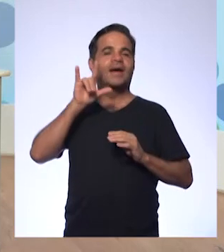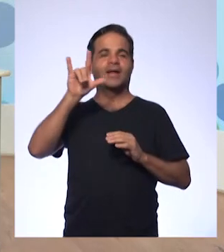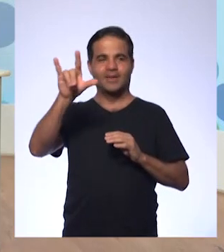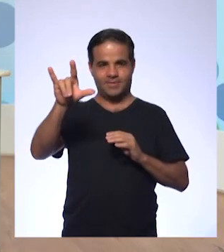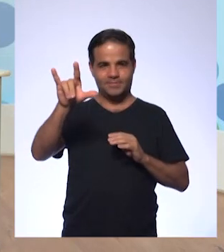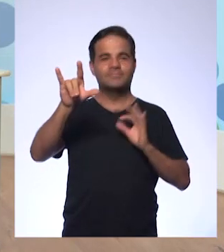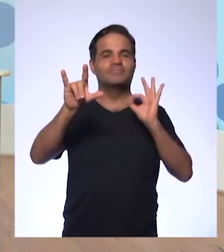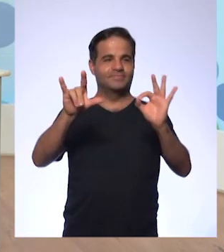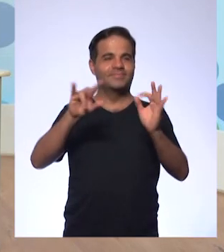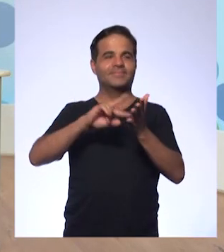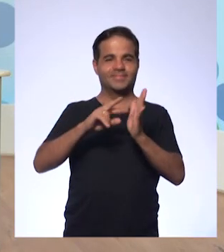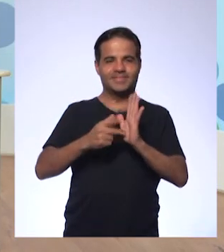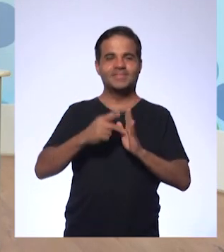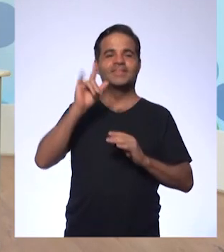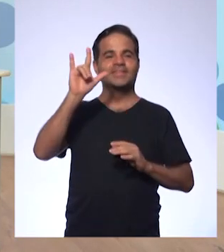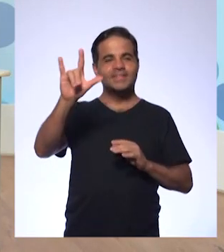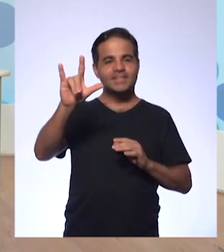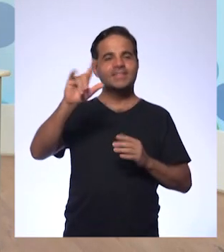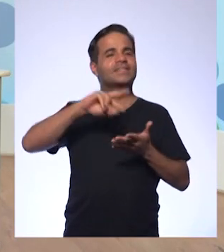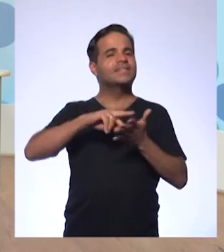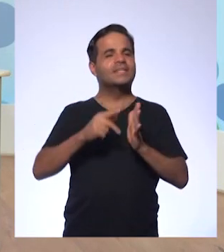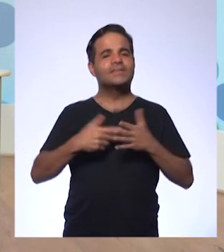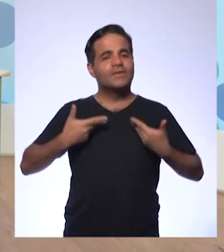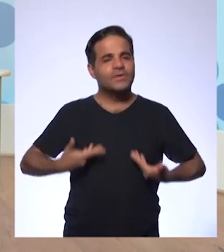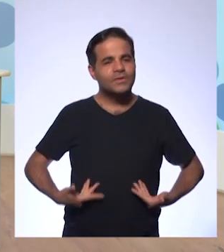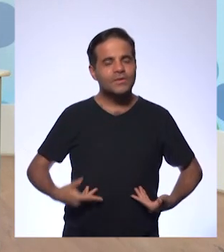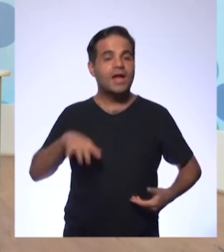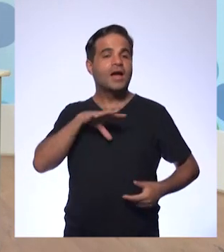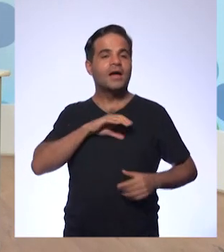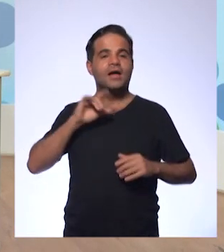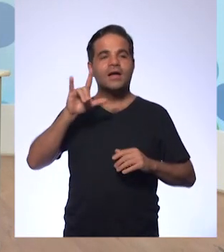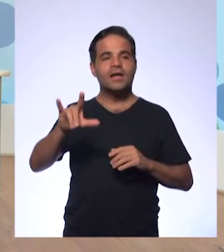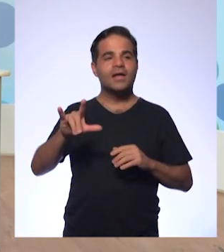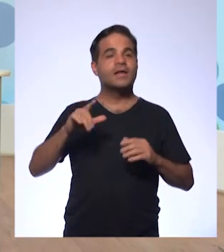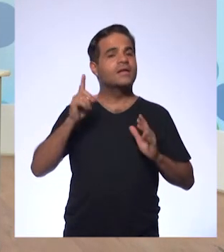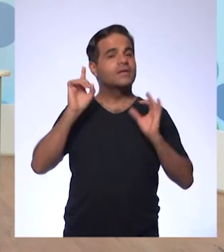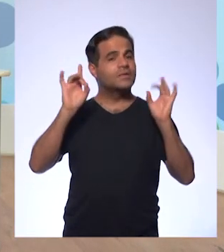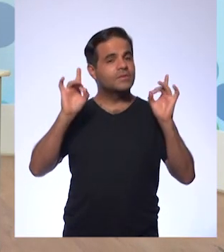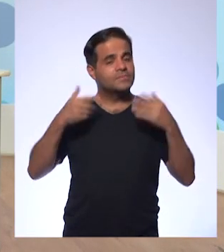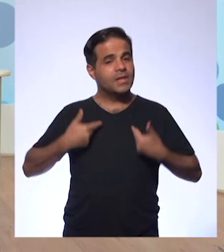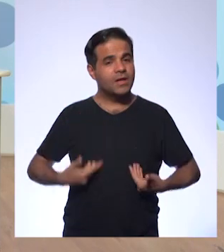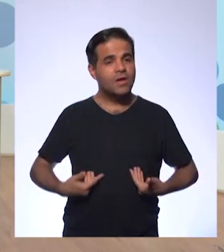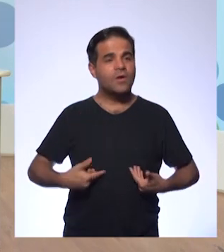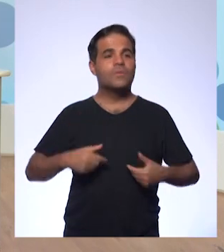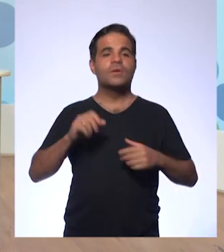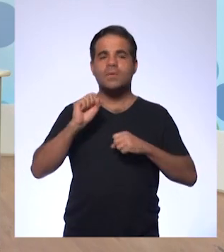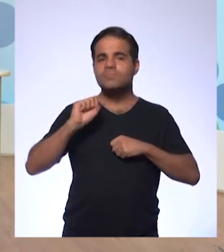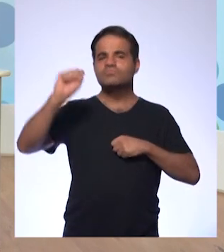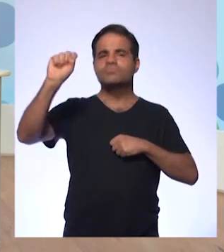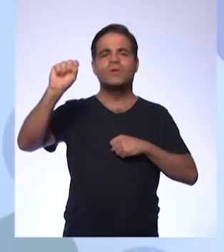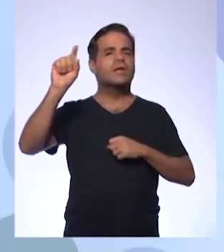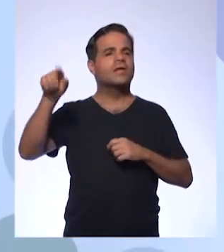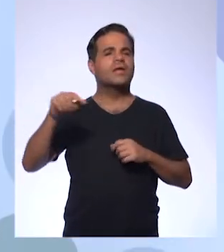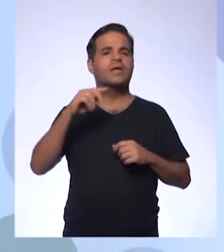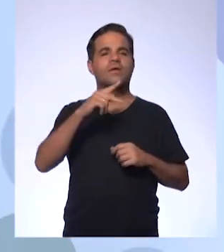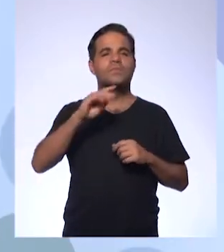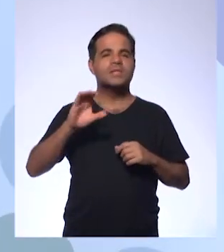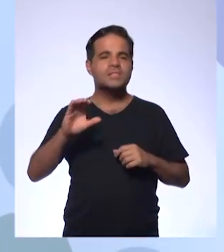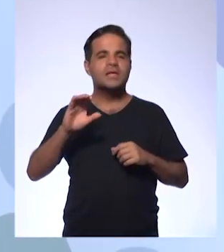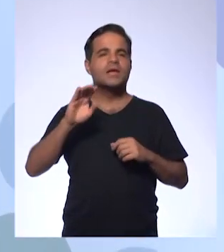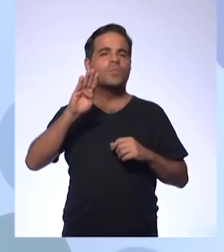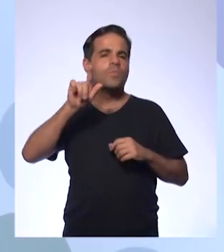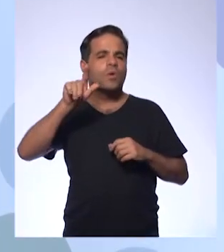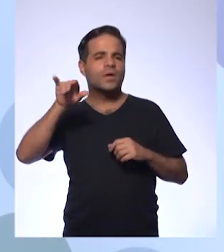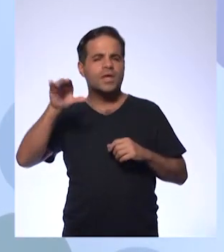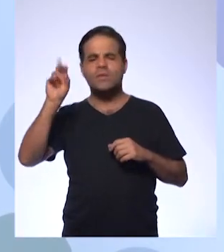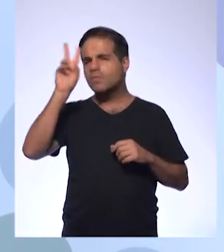não é? I love you em Libras. Isso daqui é do Diário de Especial. Porque, para mim, o herói é o PC Blogueirinho. Vocês lembram